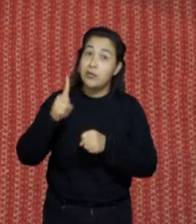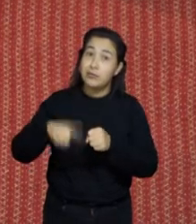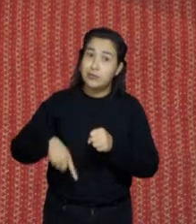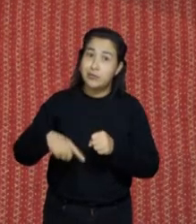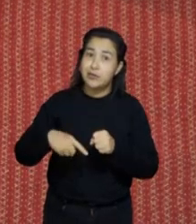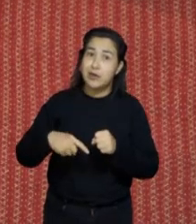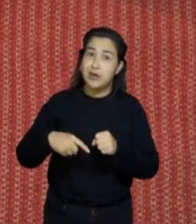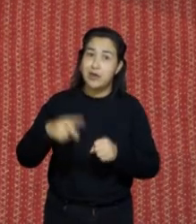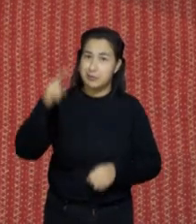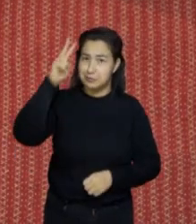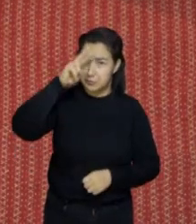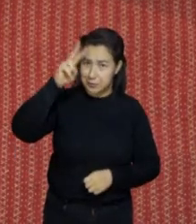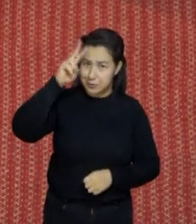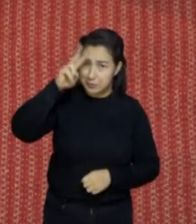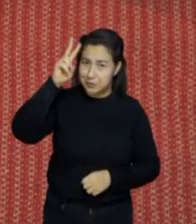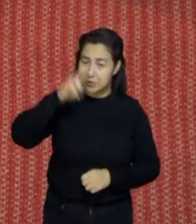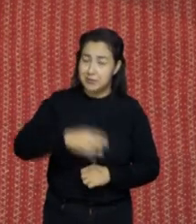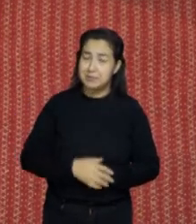nome,